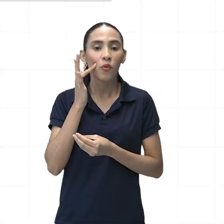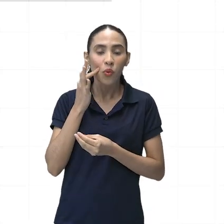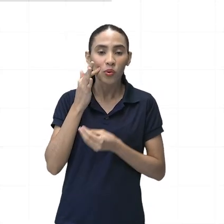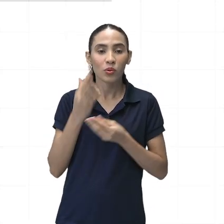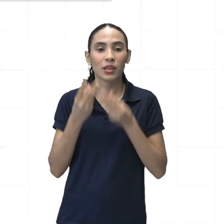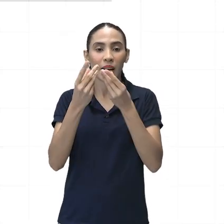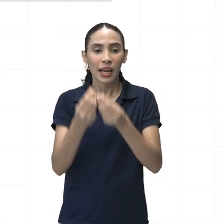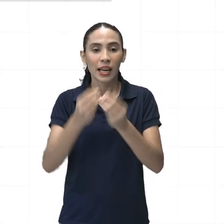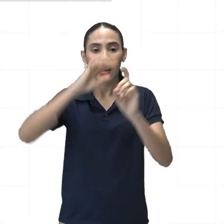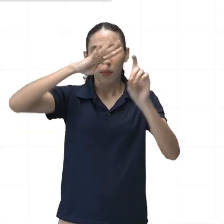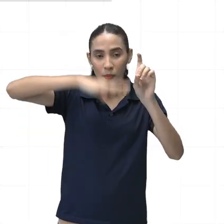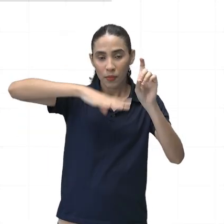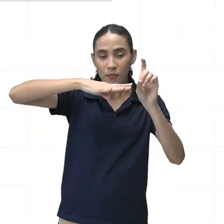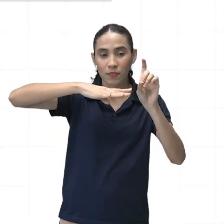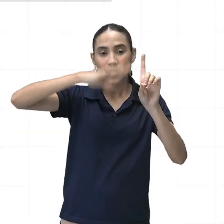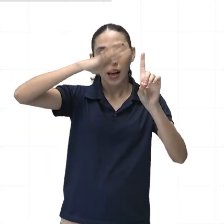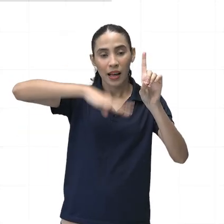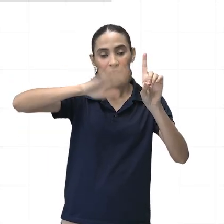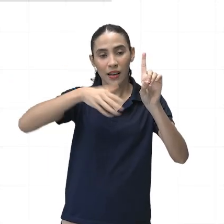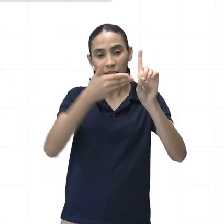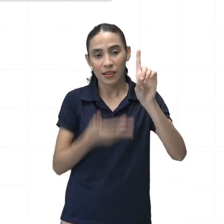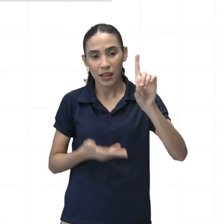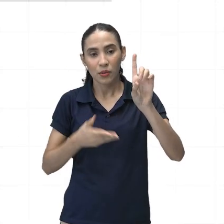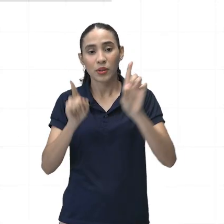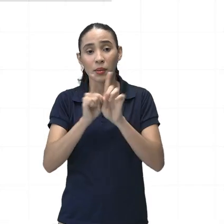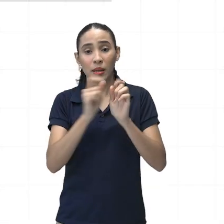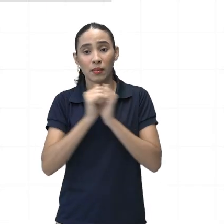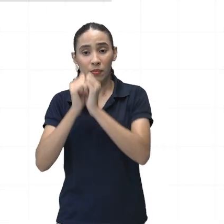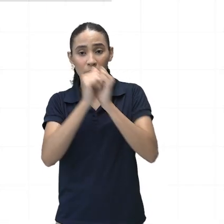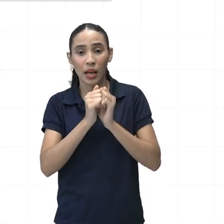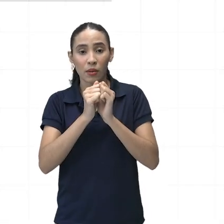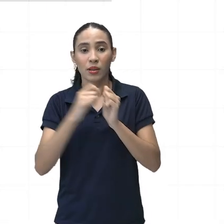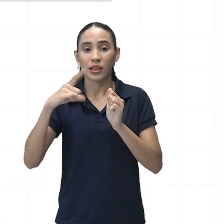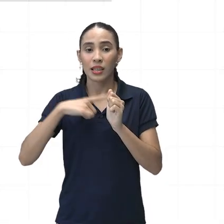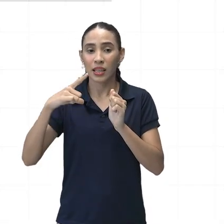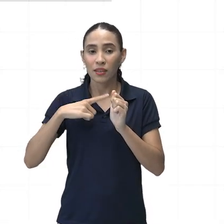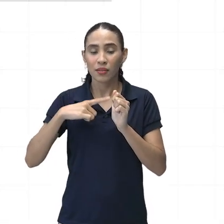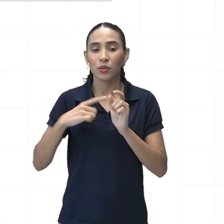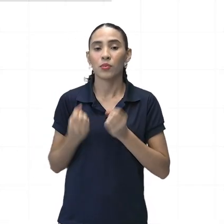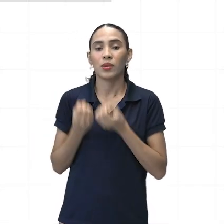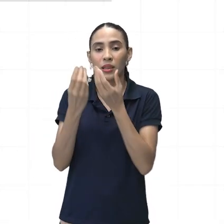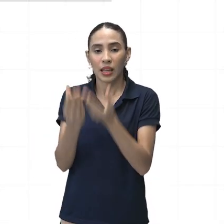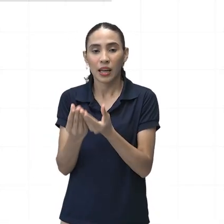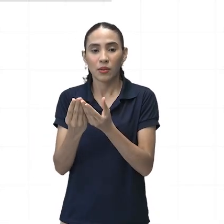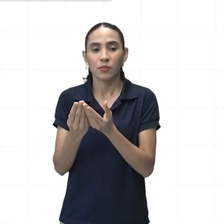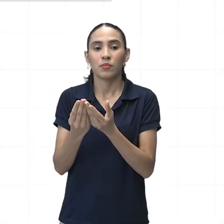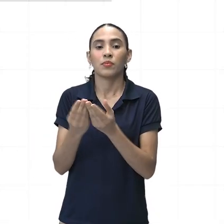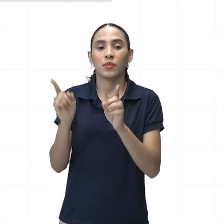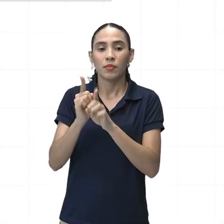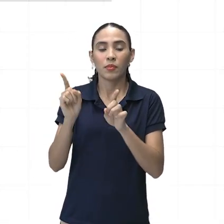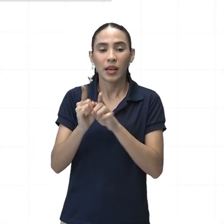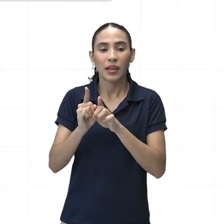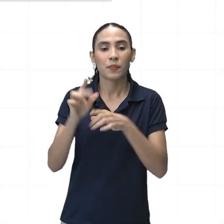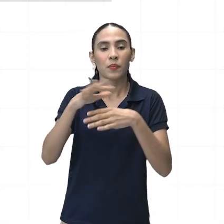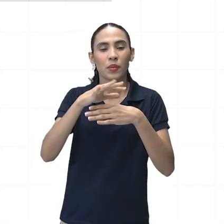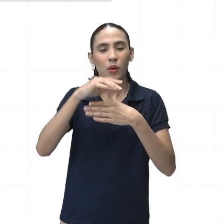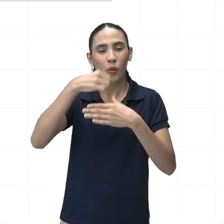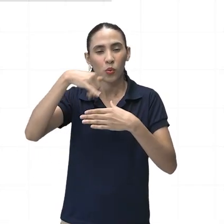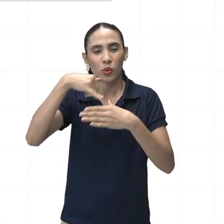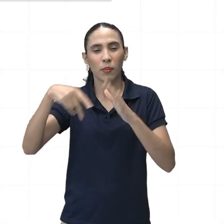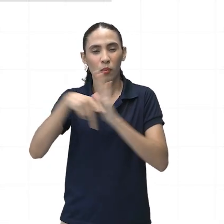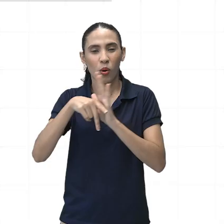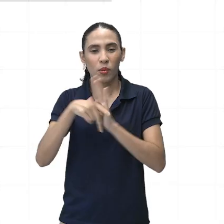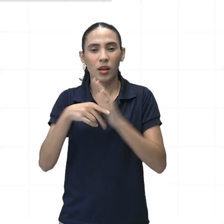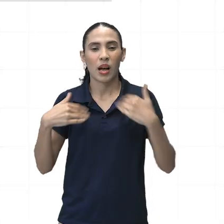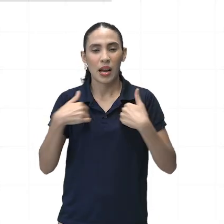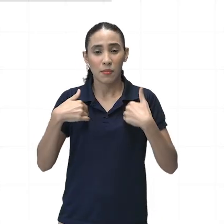em oblação ao Senhor. Abel, de seu lado, ofereceu dos primogênitos do seu rebanho e das gorduras dele.